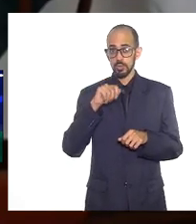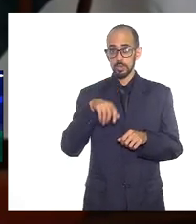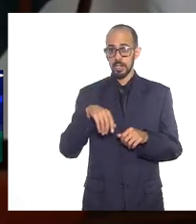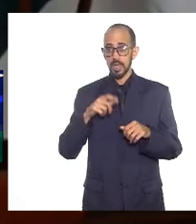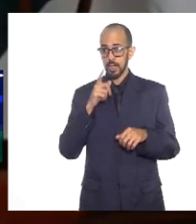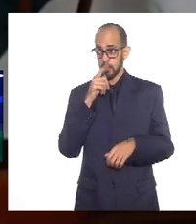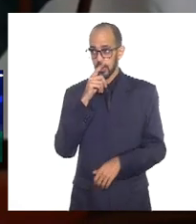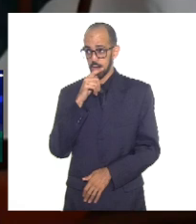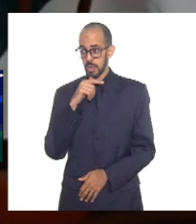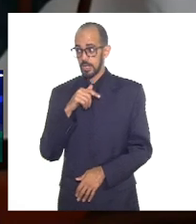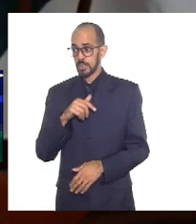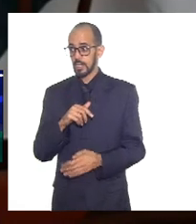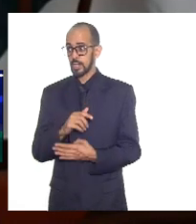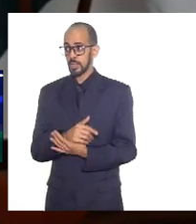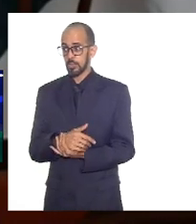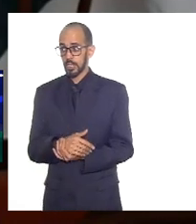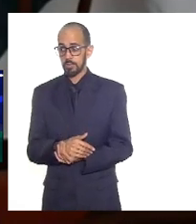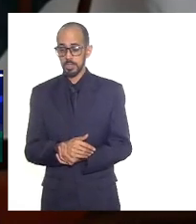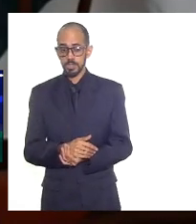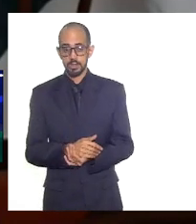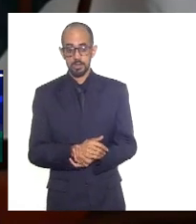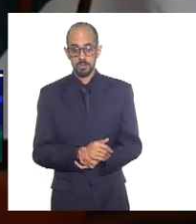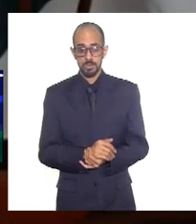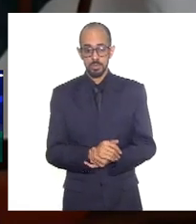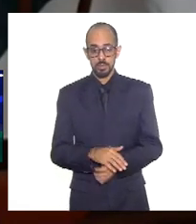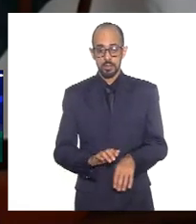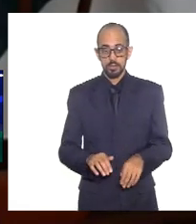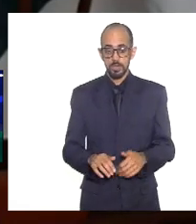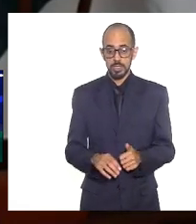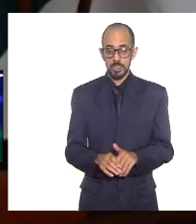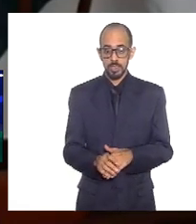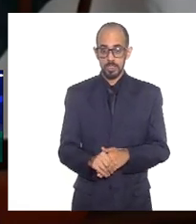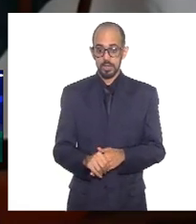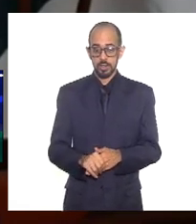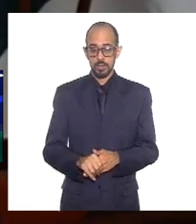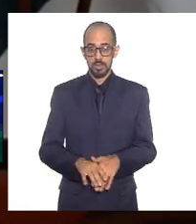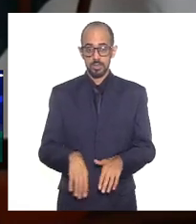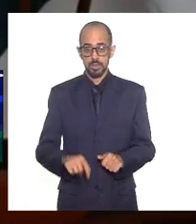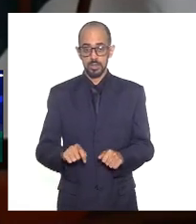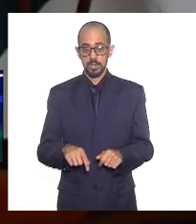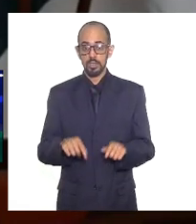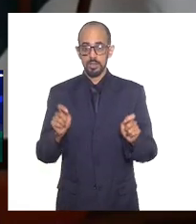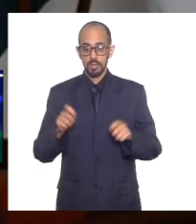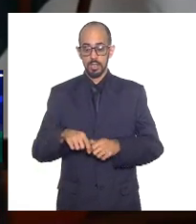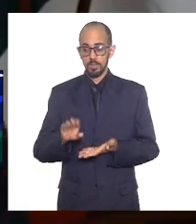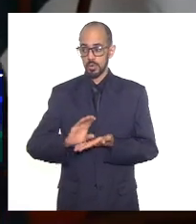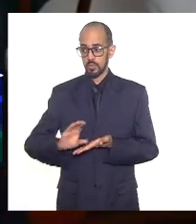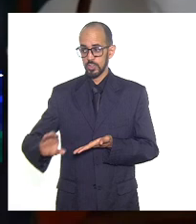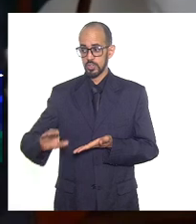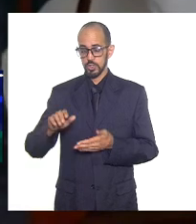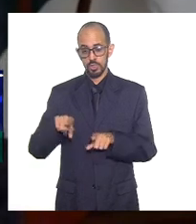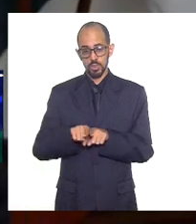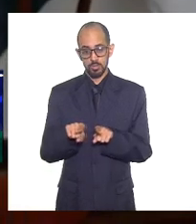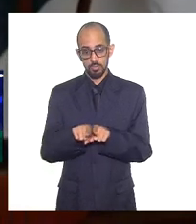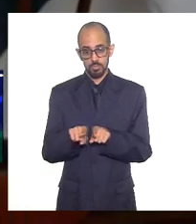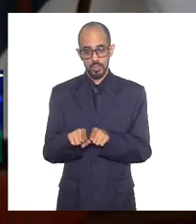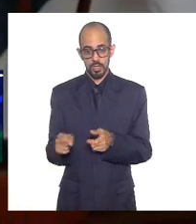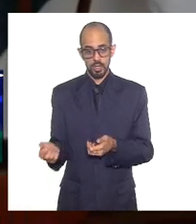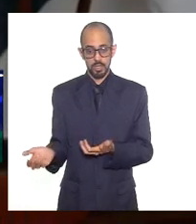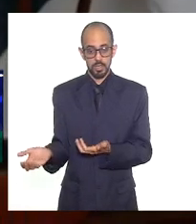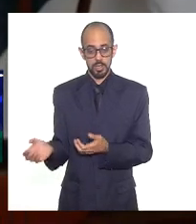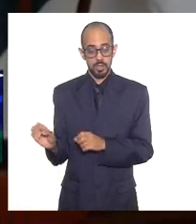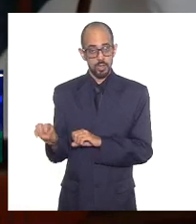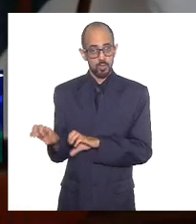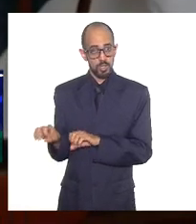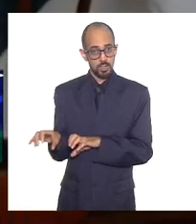E da outorga que virá para os municípios, também poderá se investir em educação. E é esse o governador Cláudio